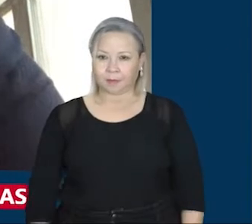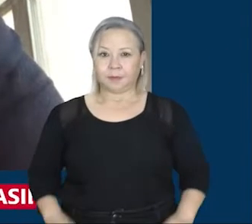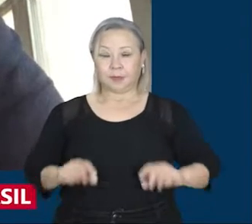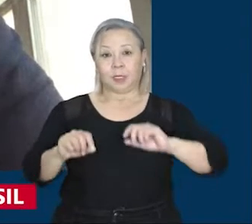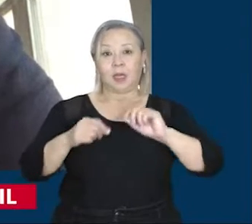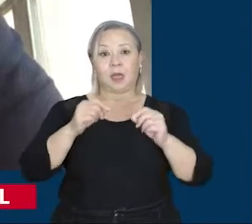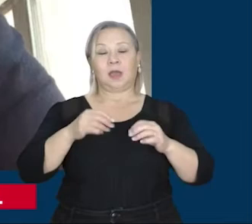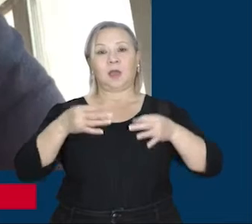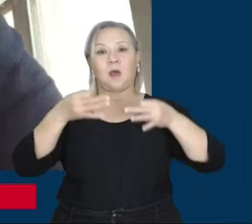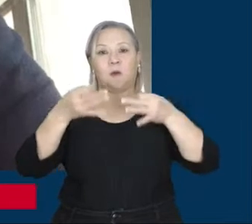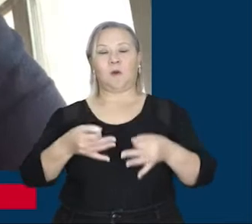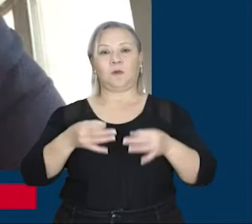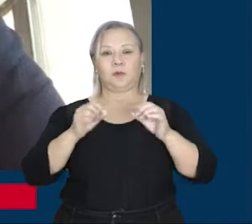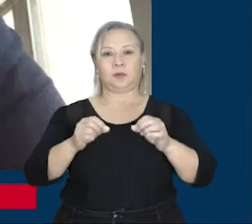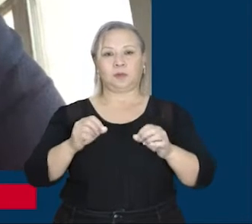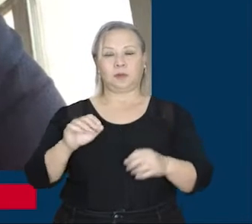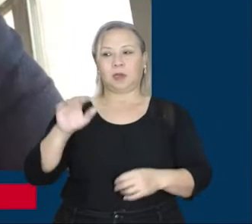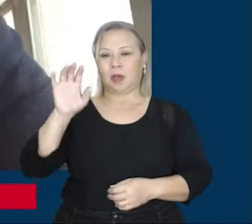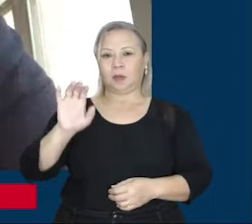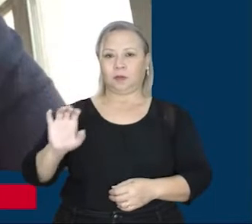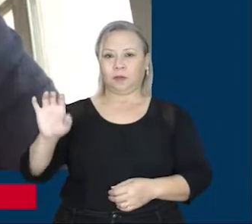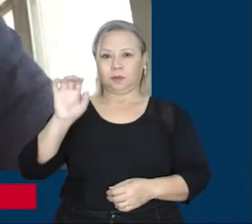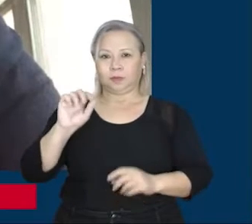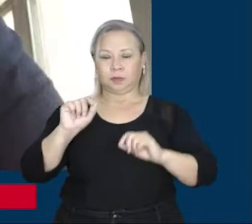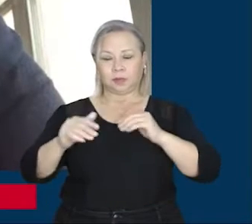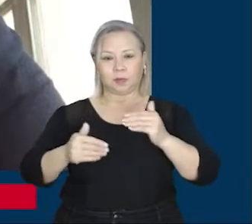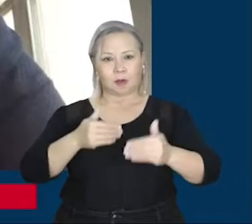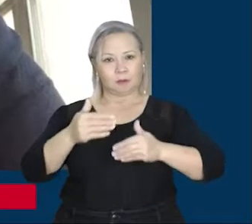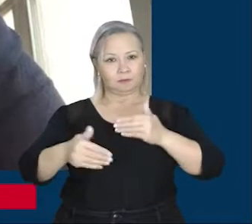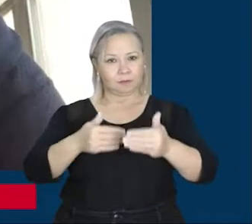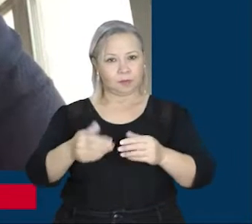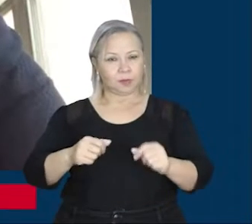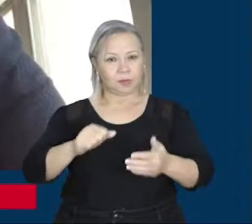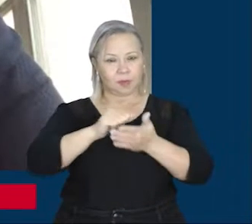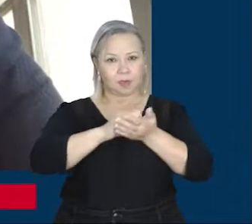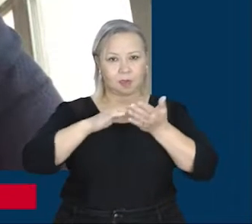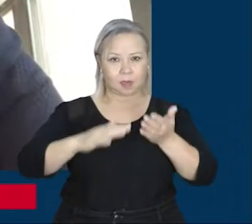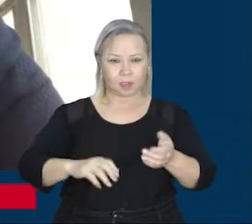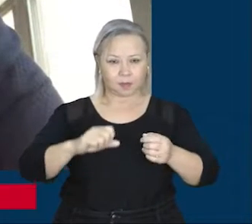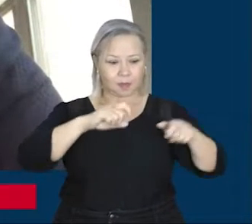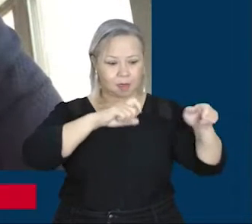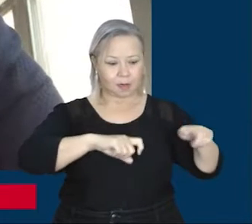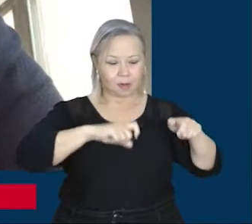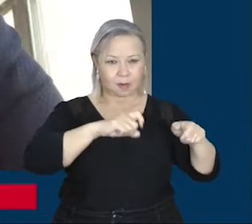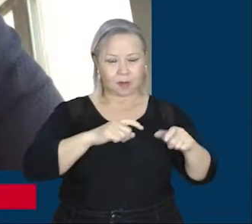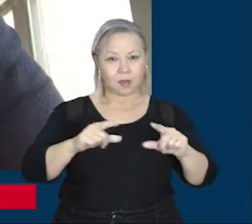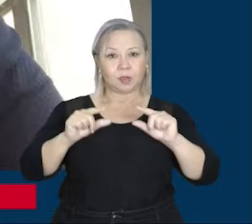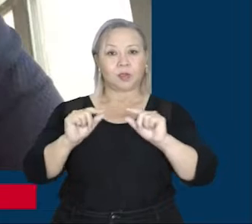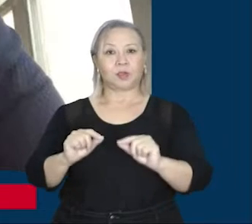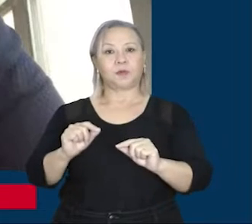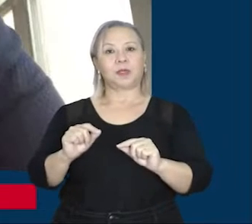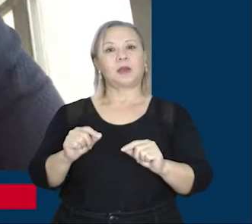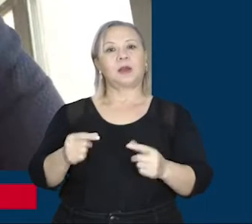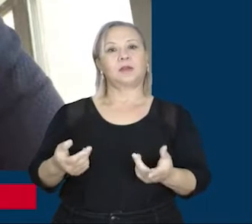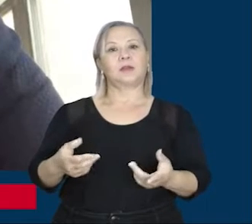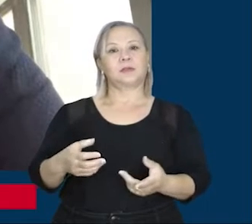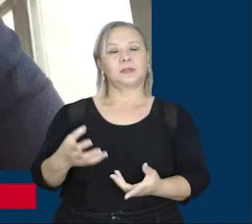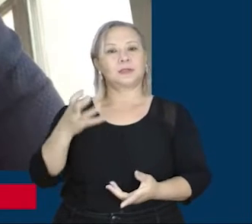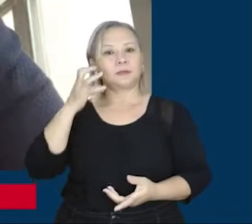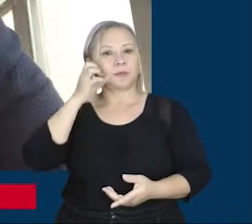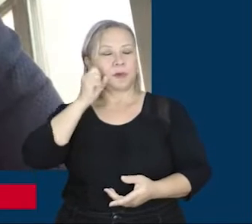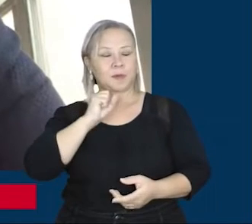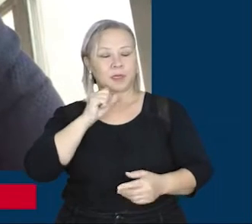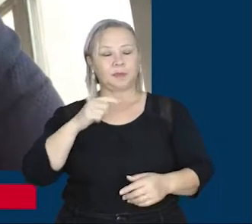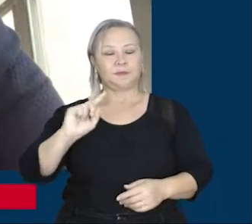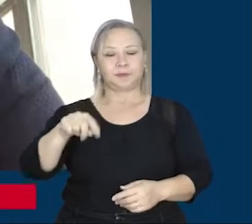apto, né, a desempenhar as atividades agrícolas de pequenas propriedades, né? Depois tivemos todo o